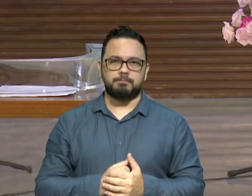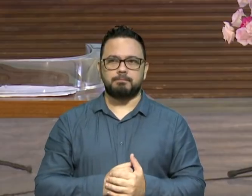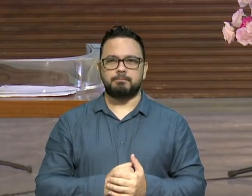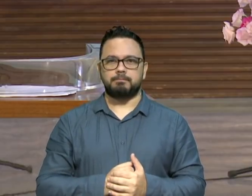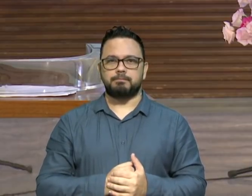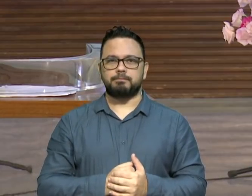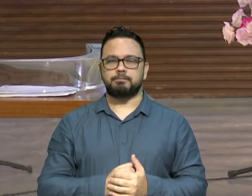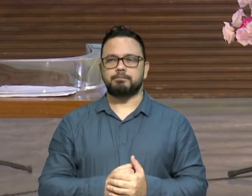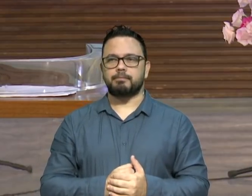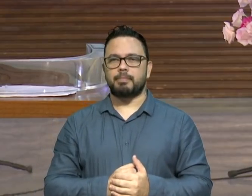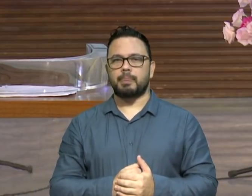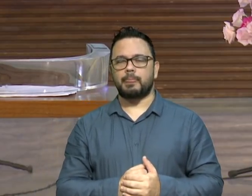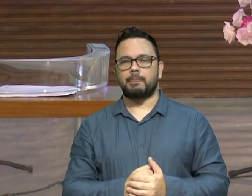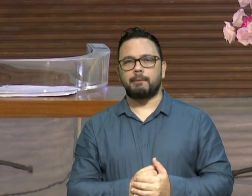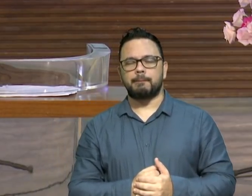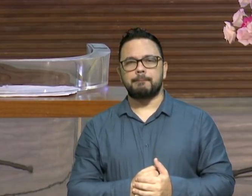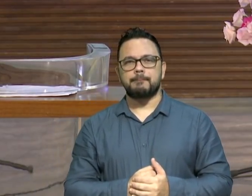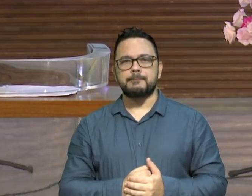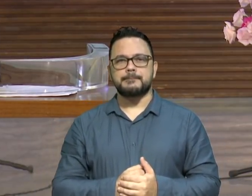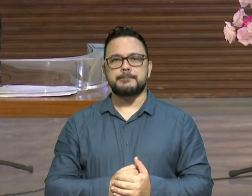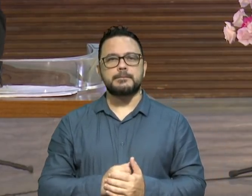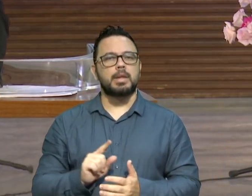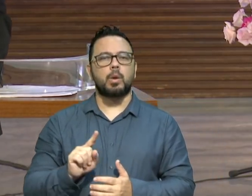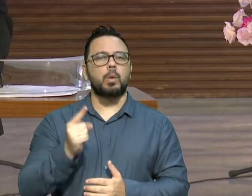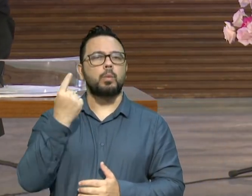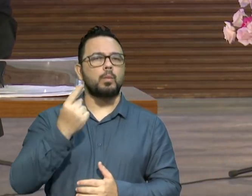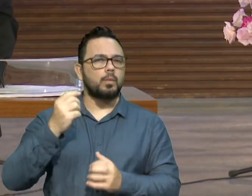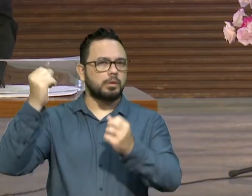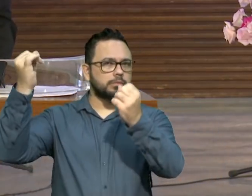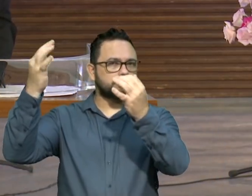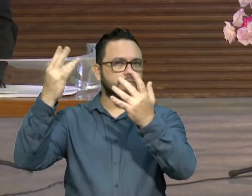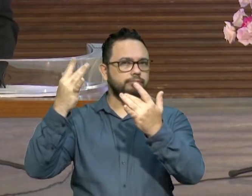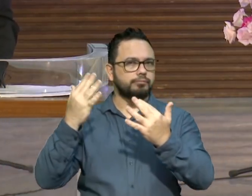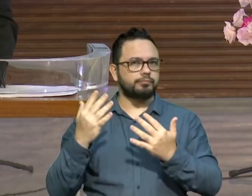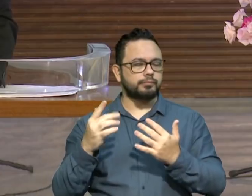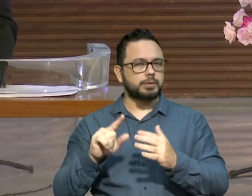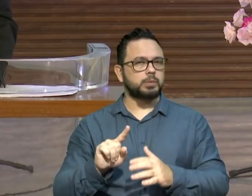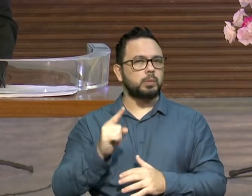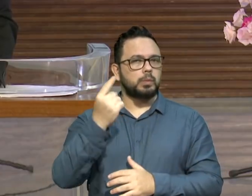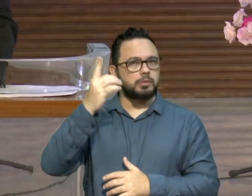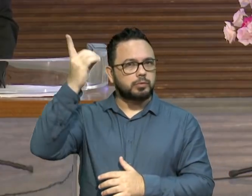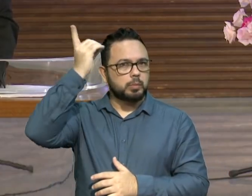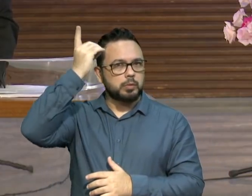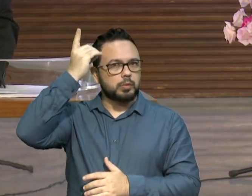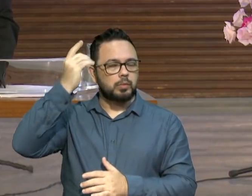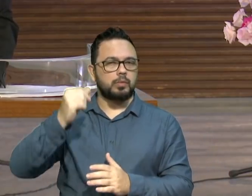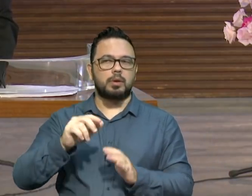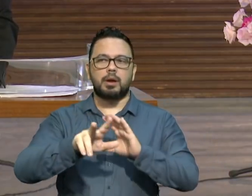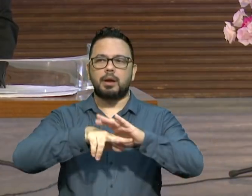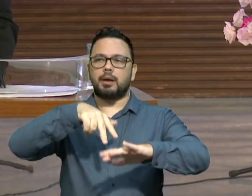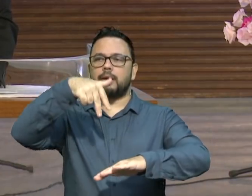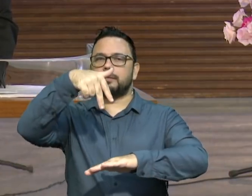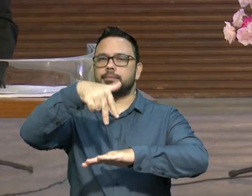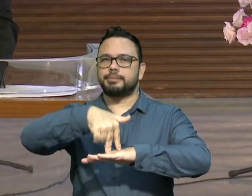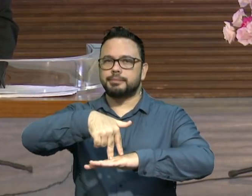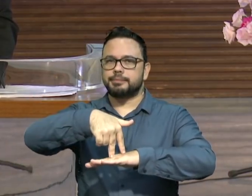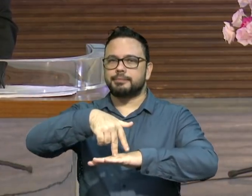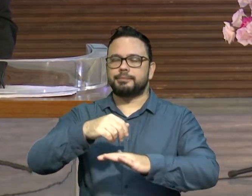e o dom final a última bênção o último bom a ressurreição